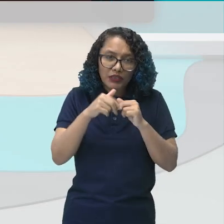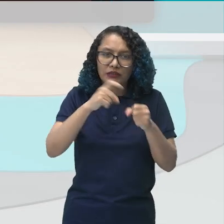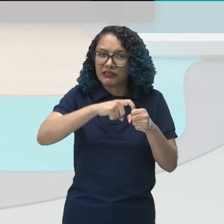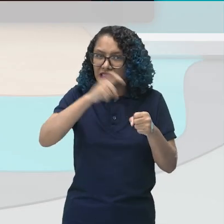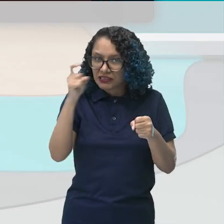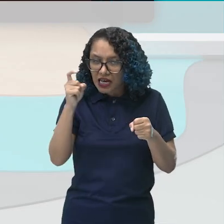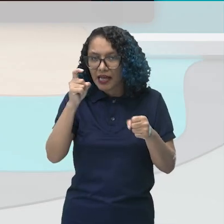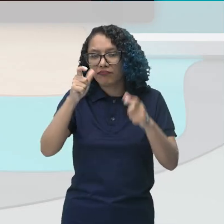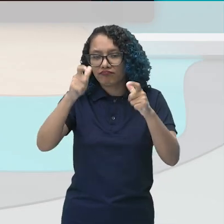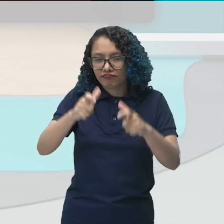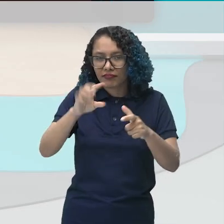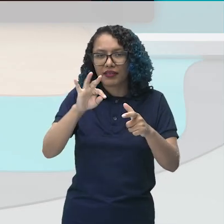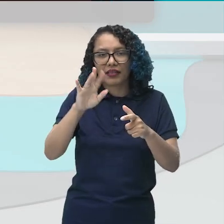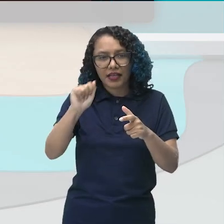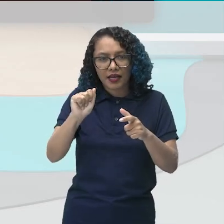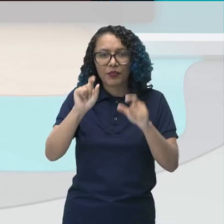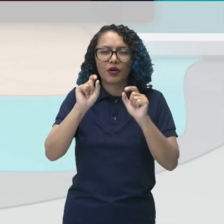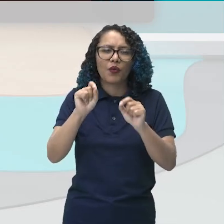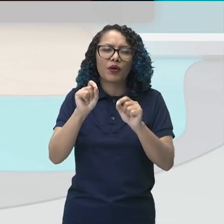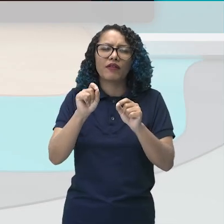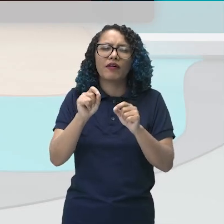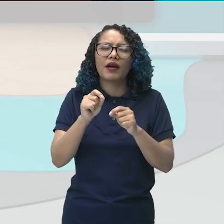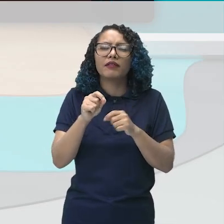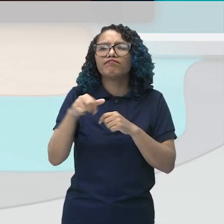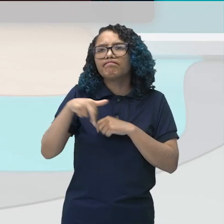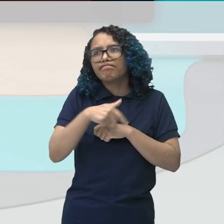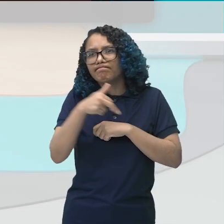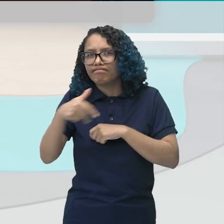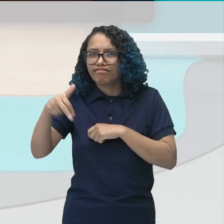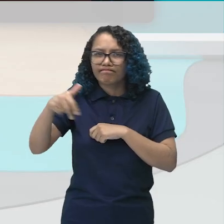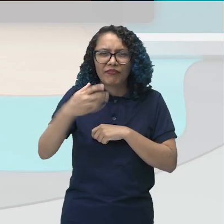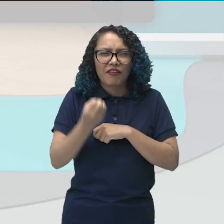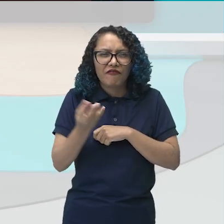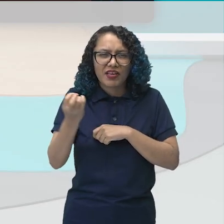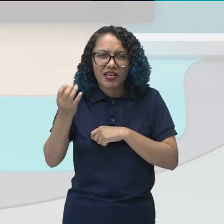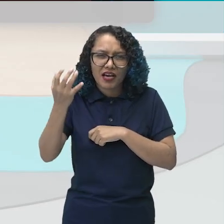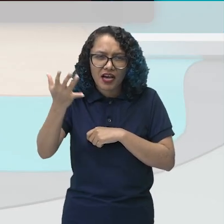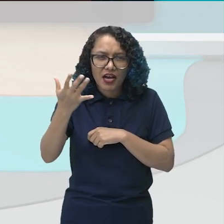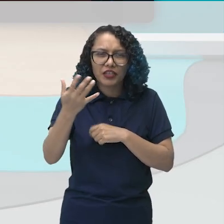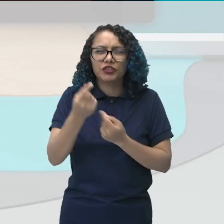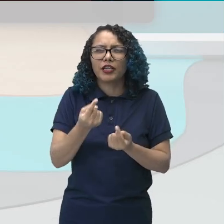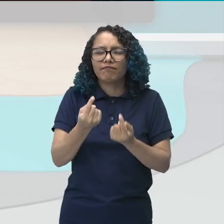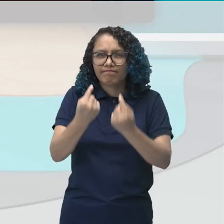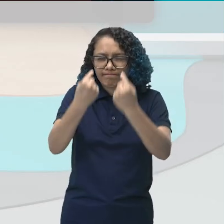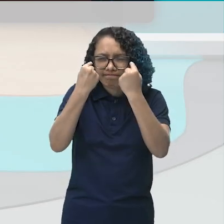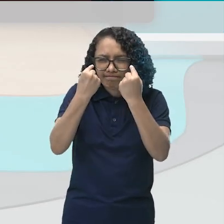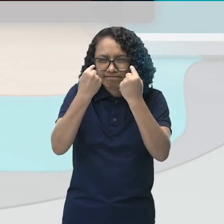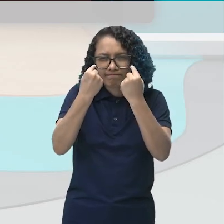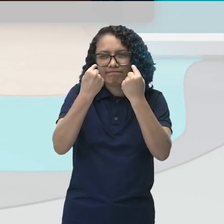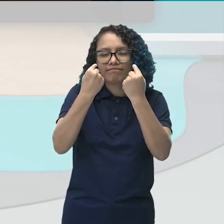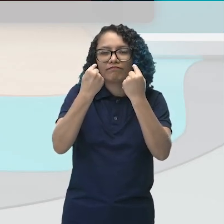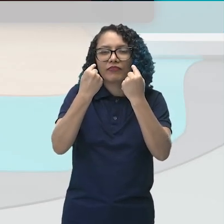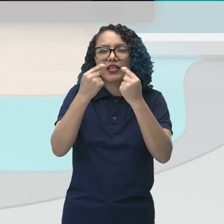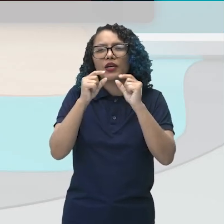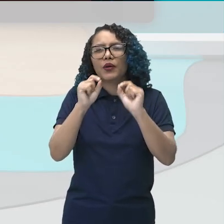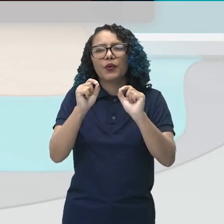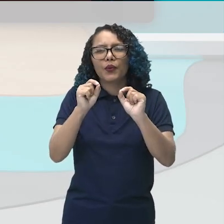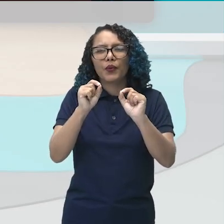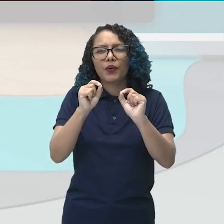de Tebas, ele começa a ficar um andarilho, ele fura os 2 olhos e fica